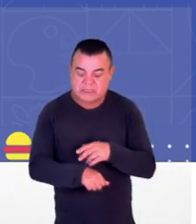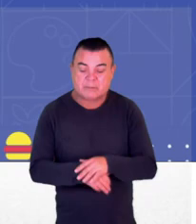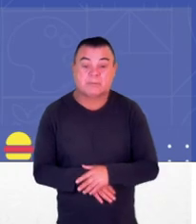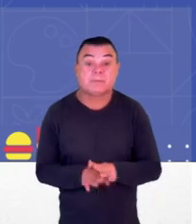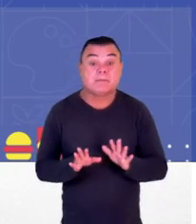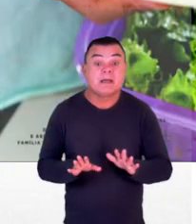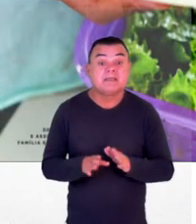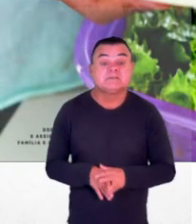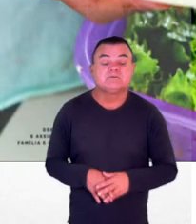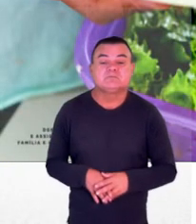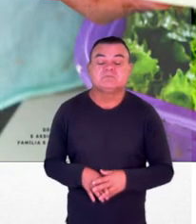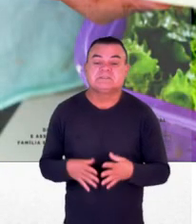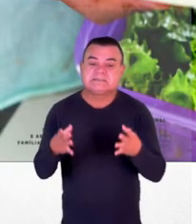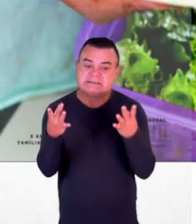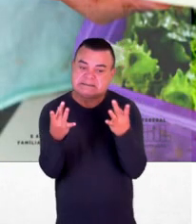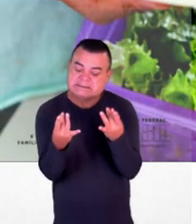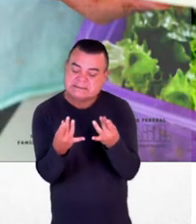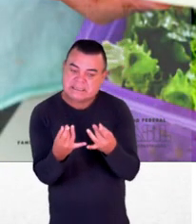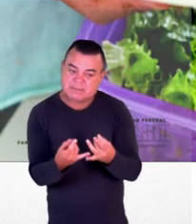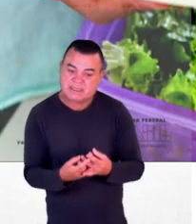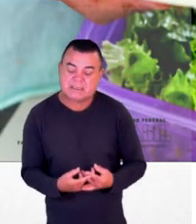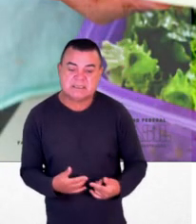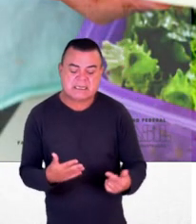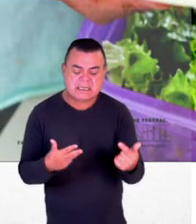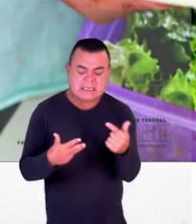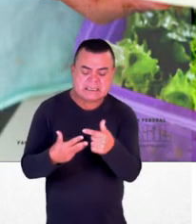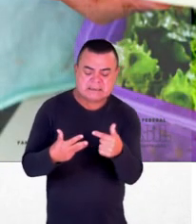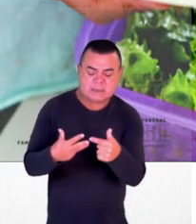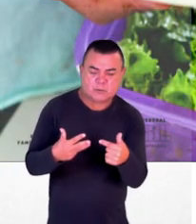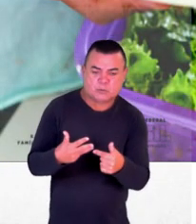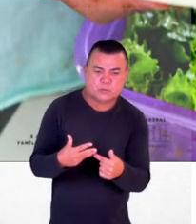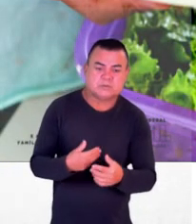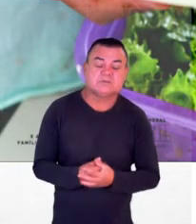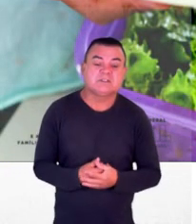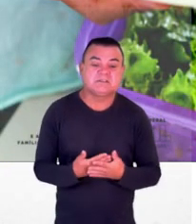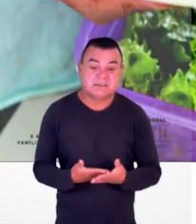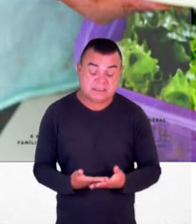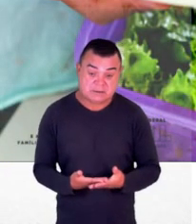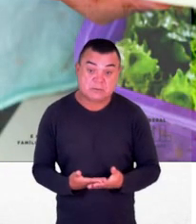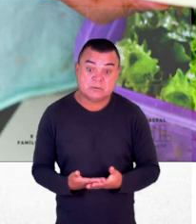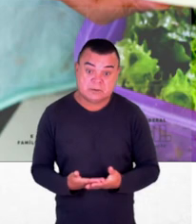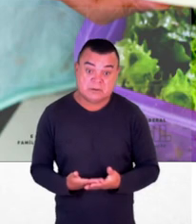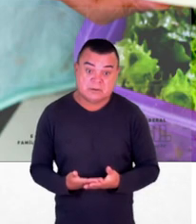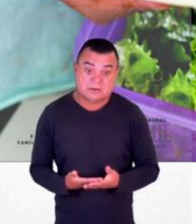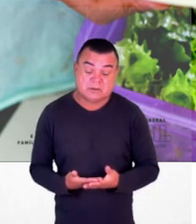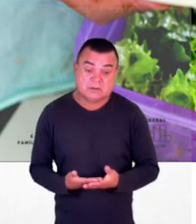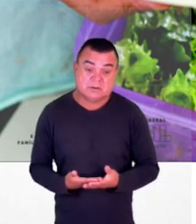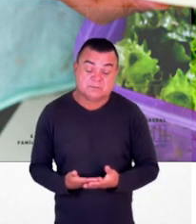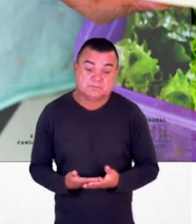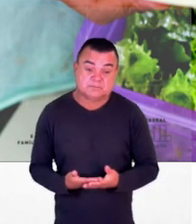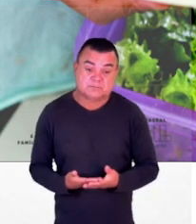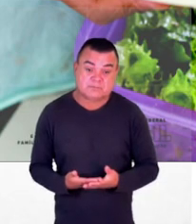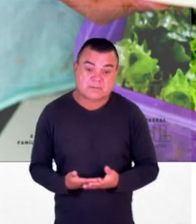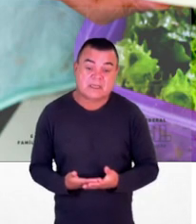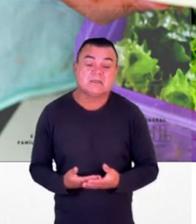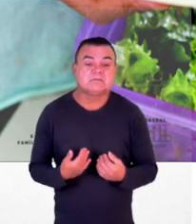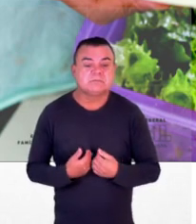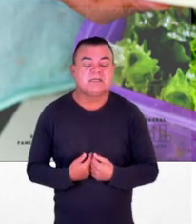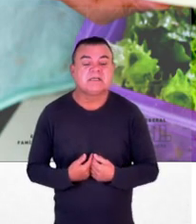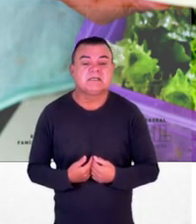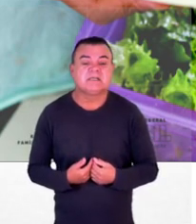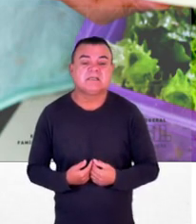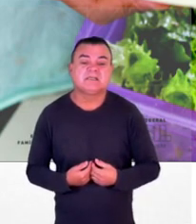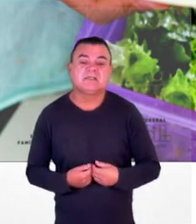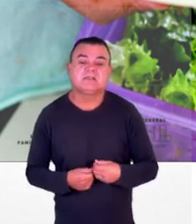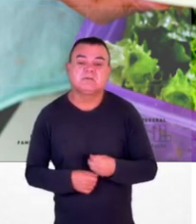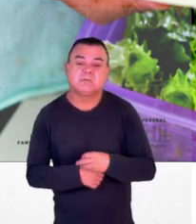detalhamento em cada um desses eixos também eh e e Ao menos para para deixar aqui algumas possibilidades né e pontos de